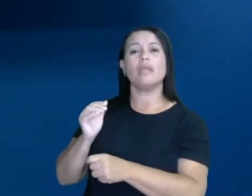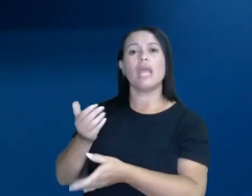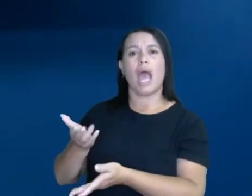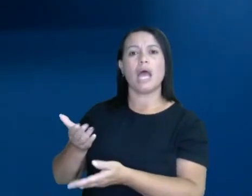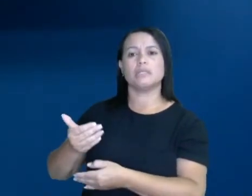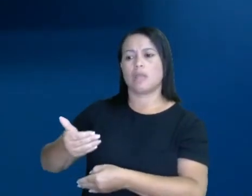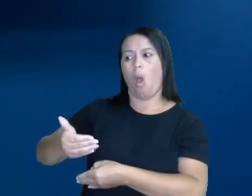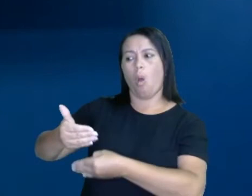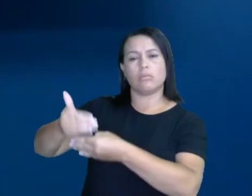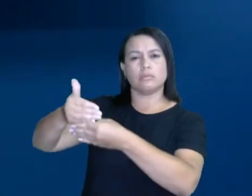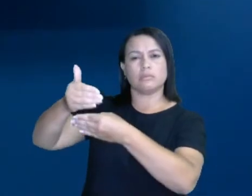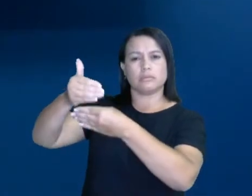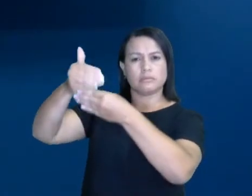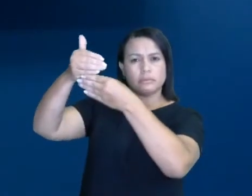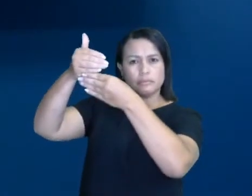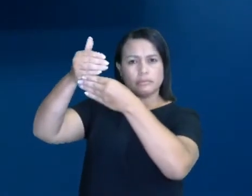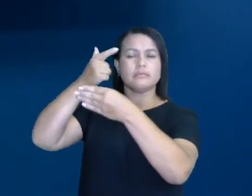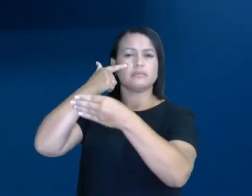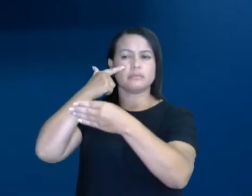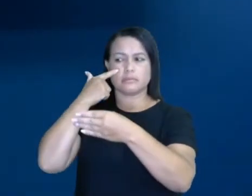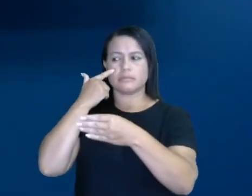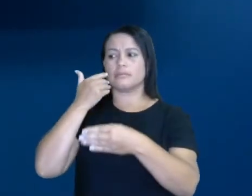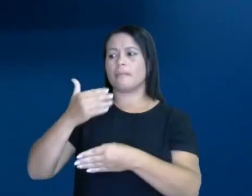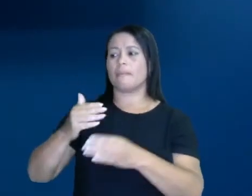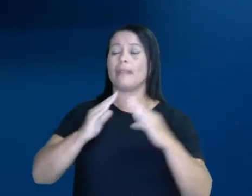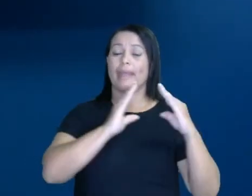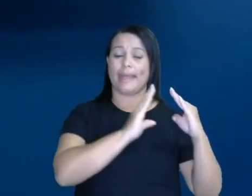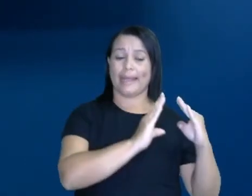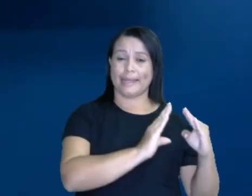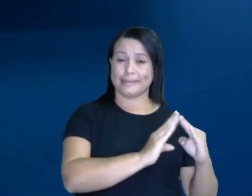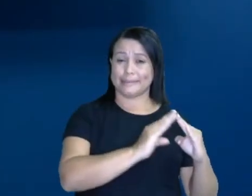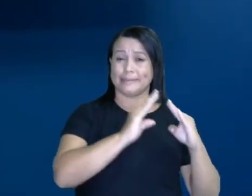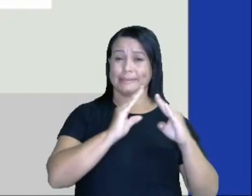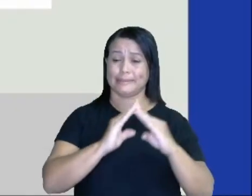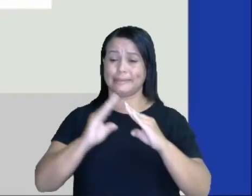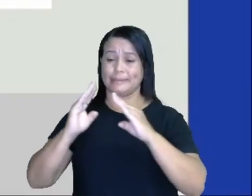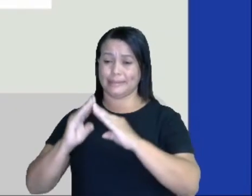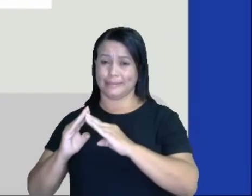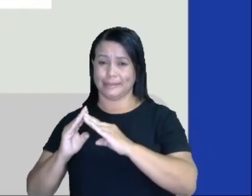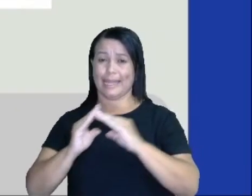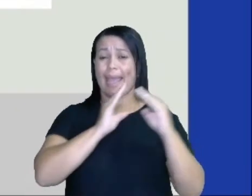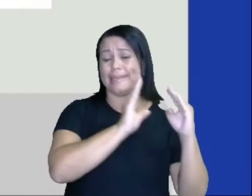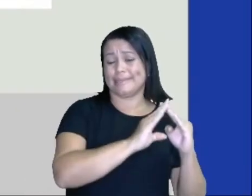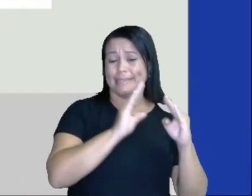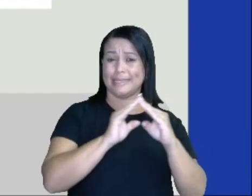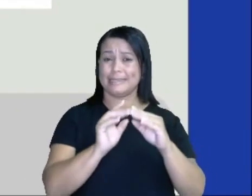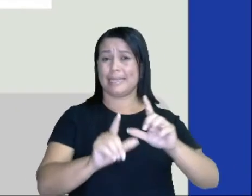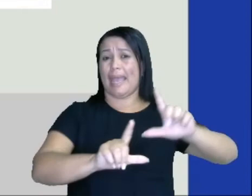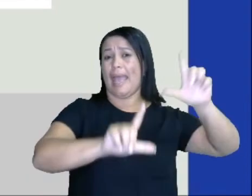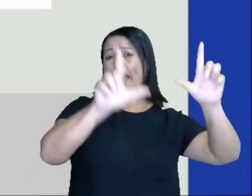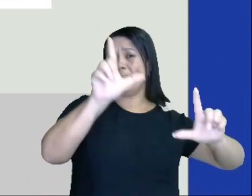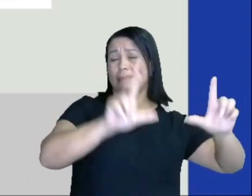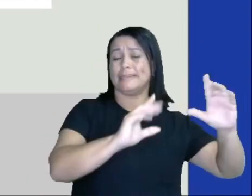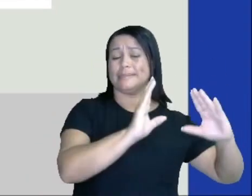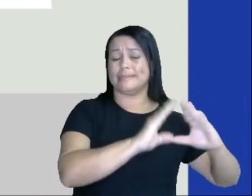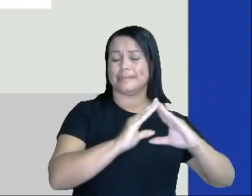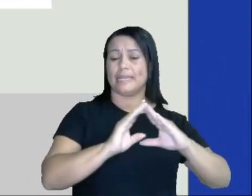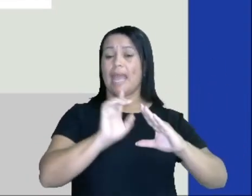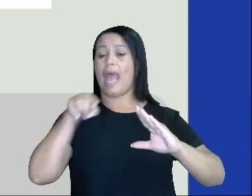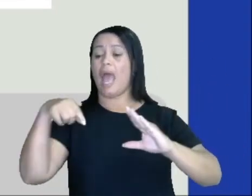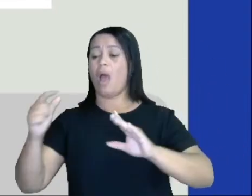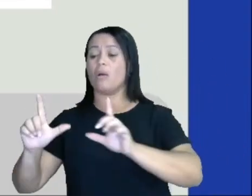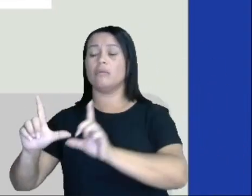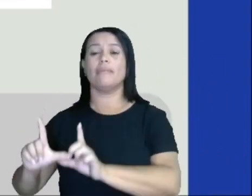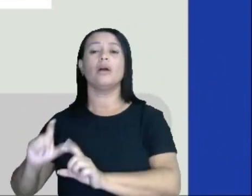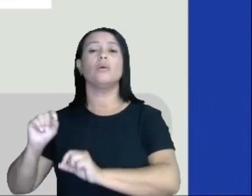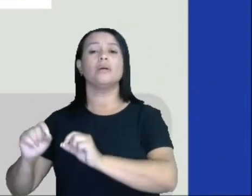o quê? Horizontais, casinha no lado de casinha. E aqui elas estão verticais, porque é feito prédios, as